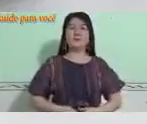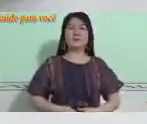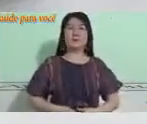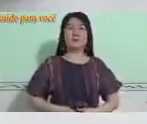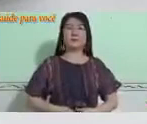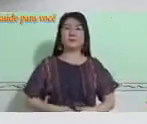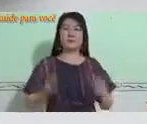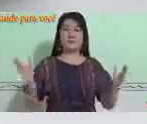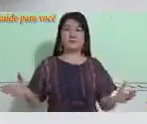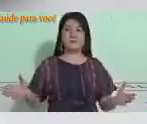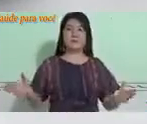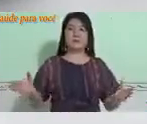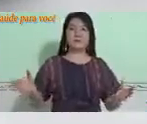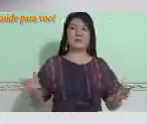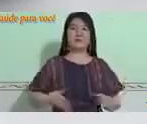NCIAPERAVITAMINAB12